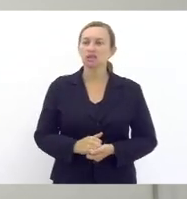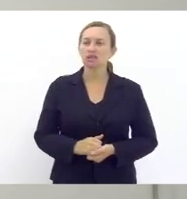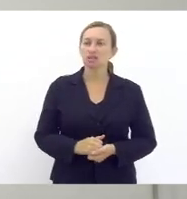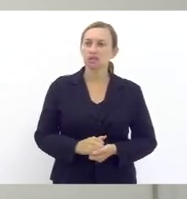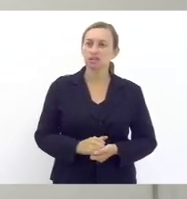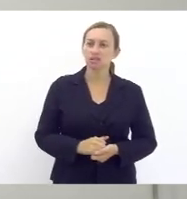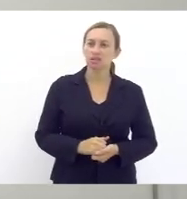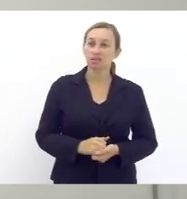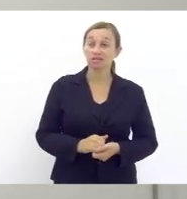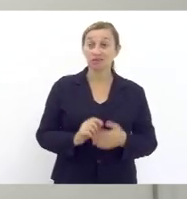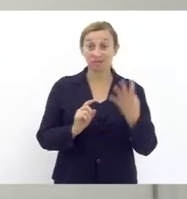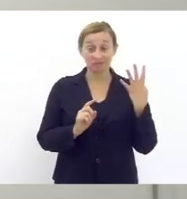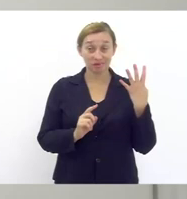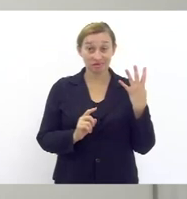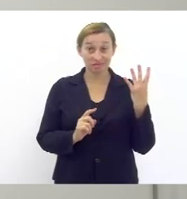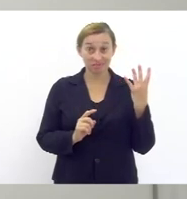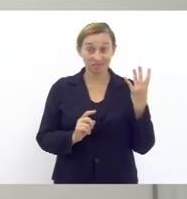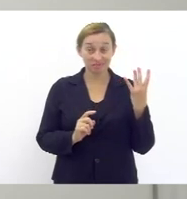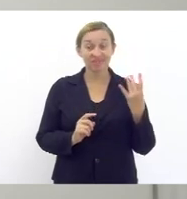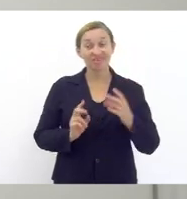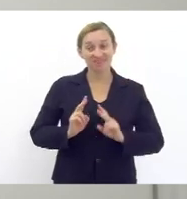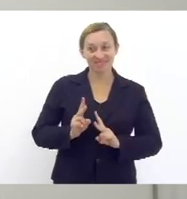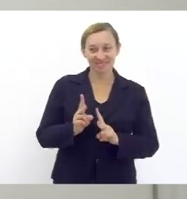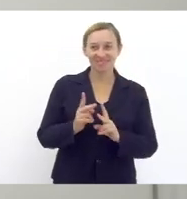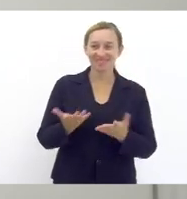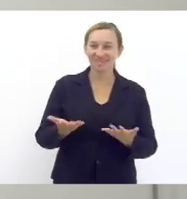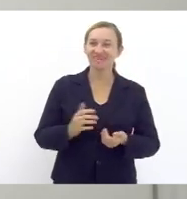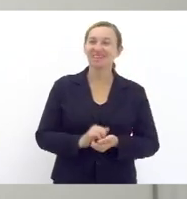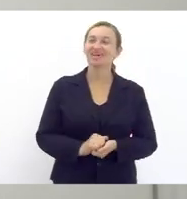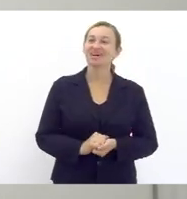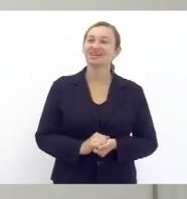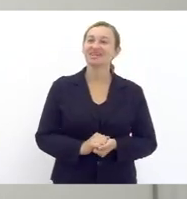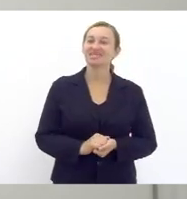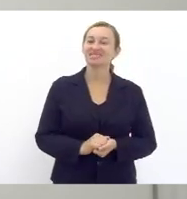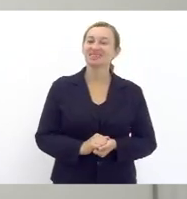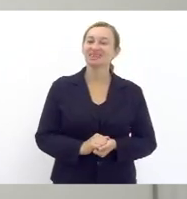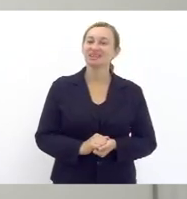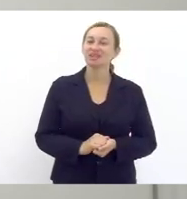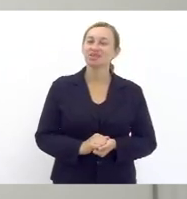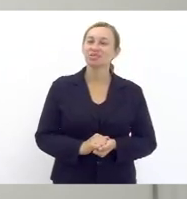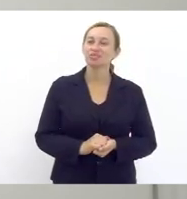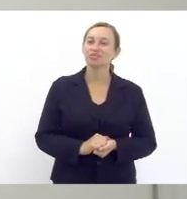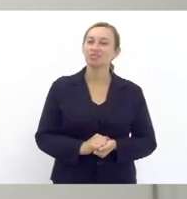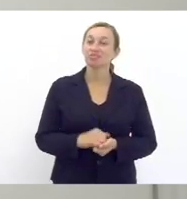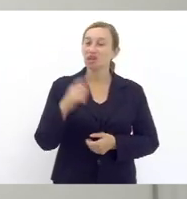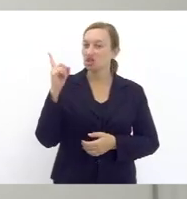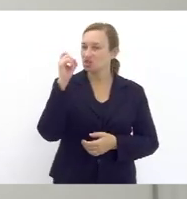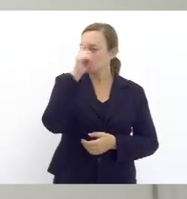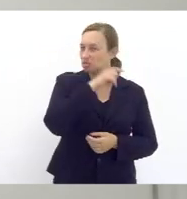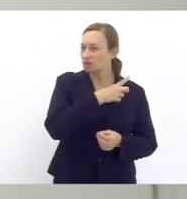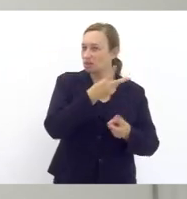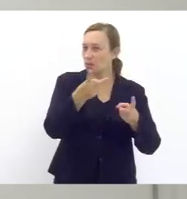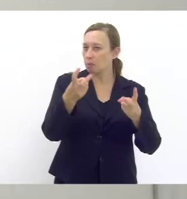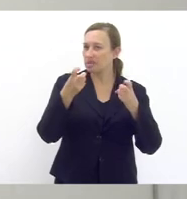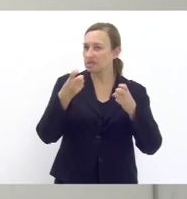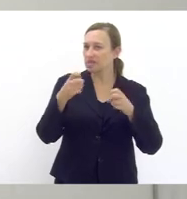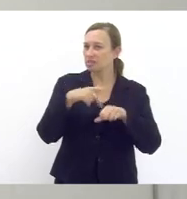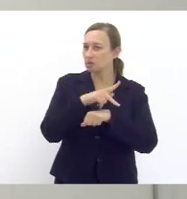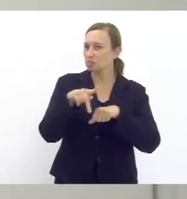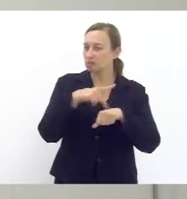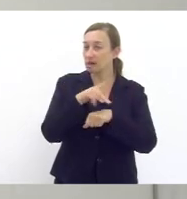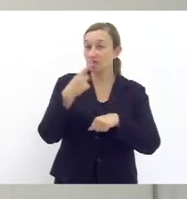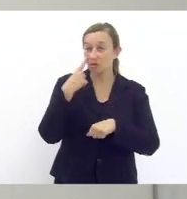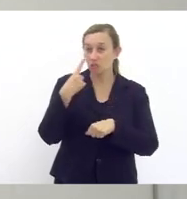melanina ajuda né A Conservação é mas enfim a gente tem uma dificuldade que eu percebo no nosso país e